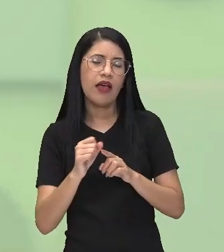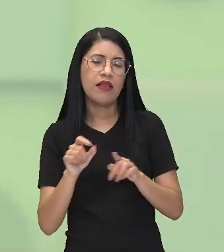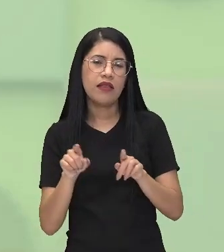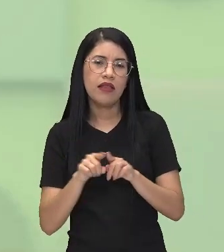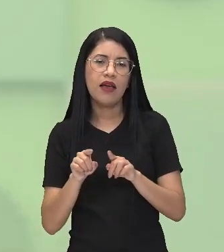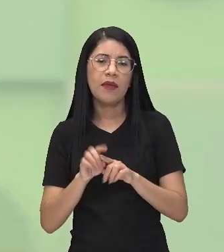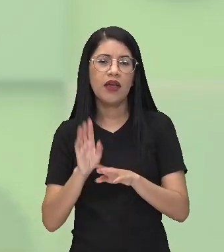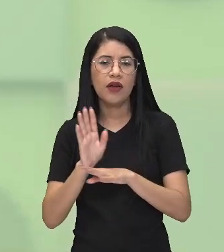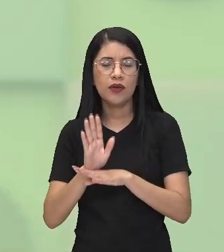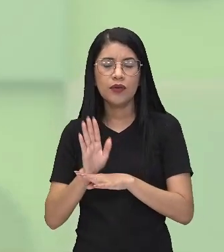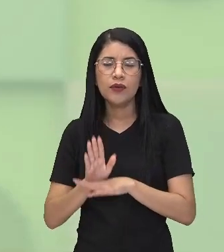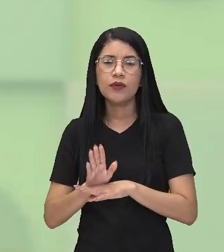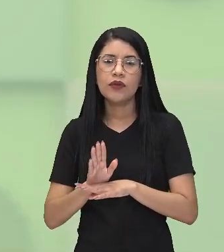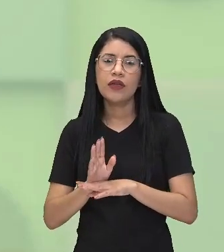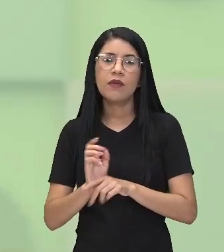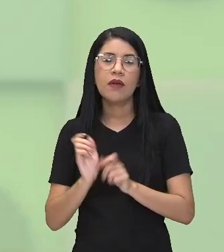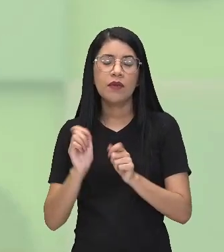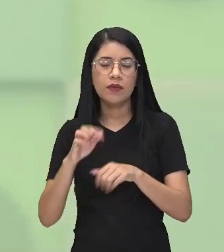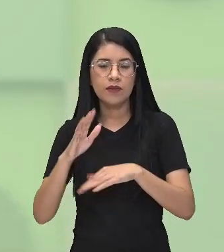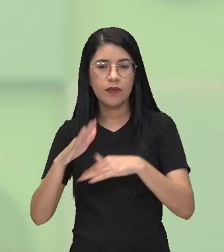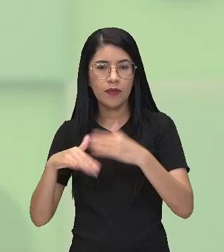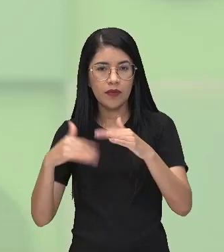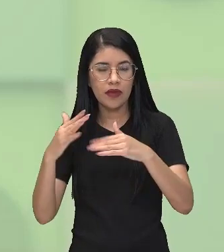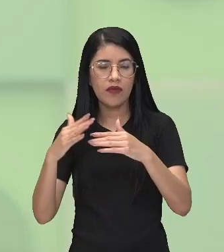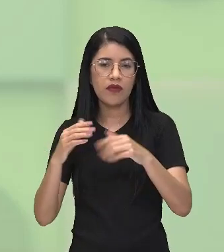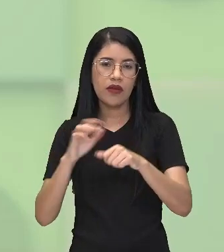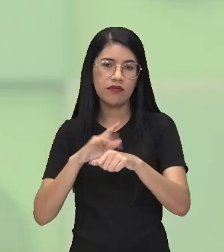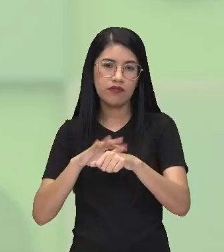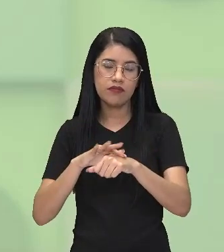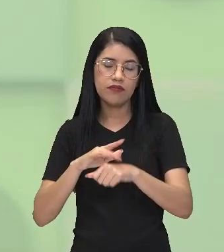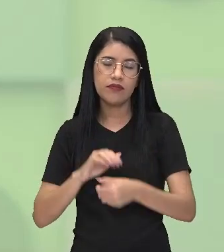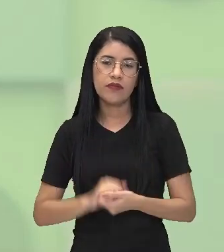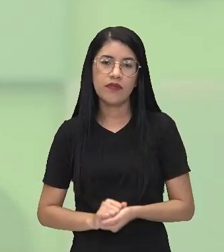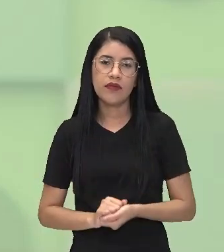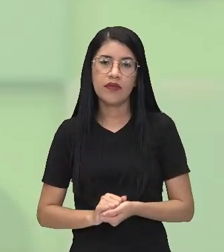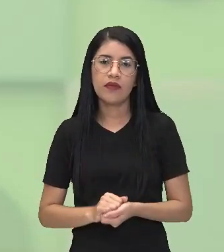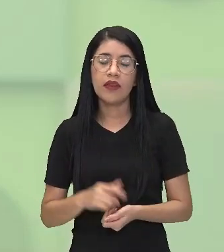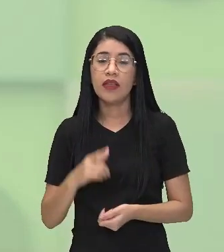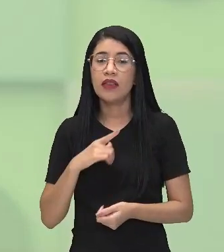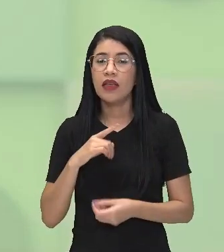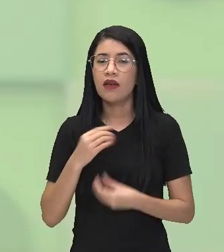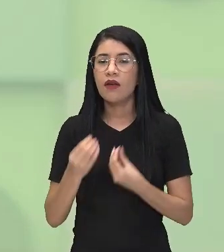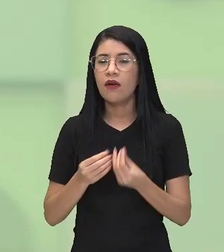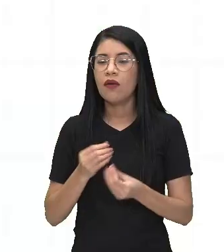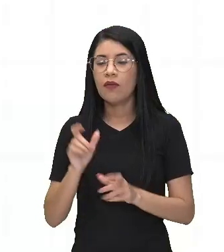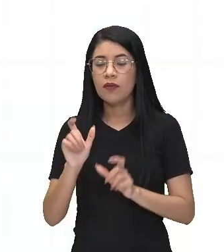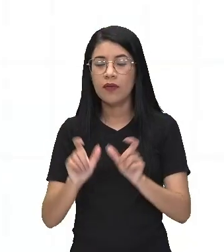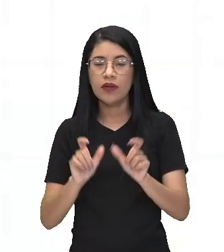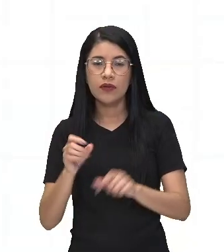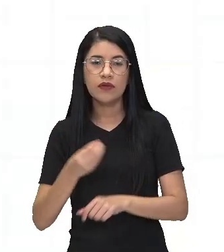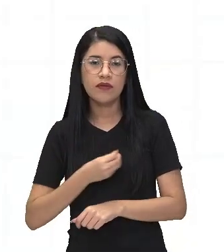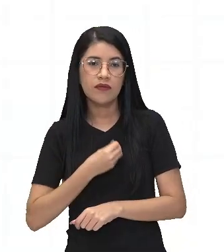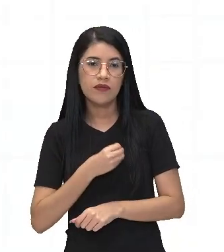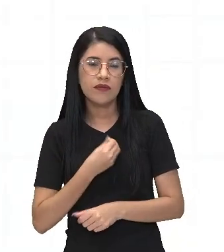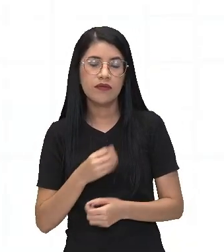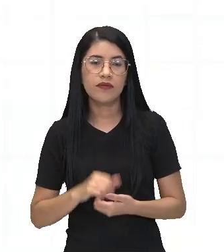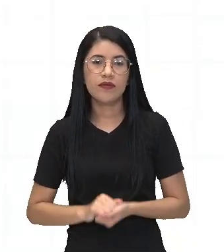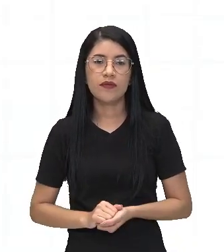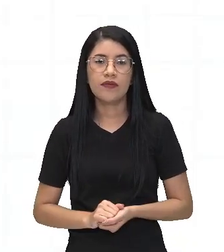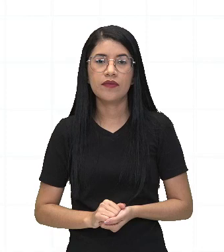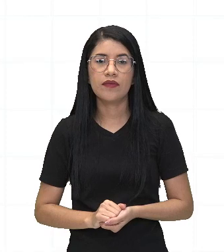né, para essas doenças. E aí que nós temos um impacto de como as pessoas vivem. Vejam aí que